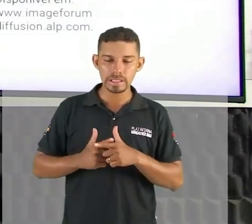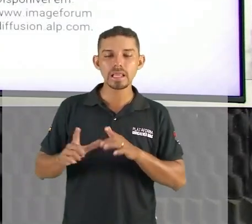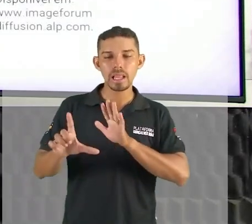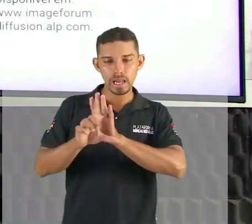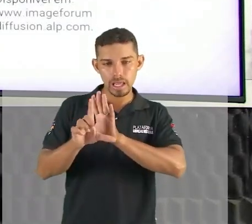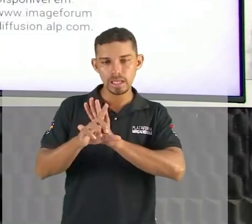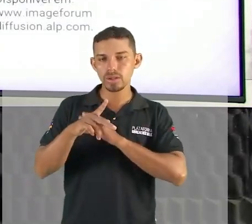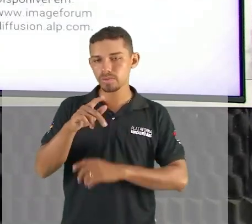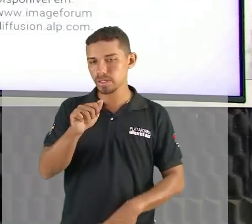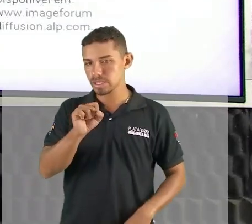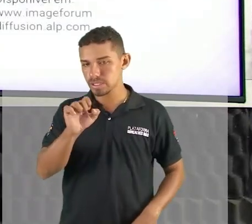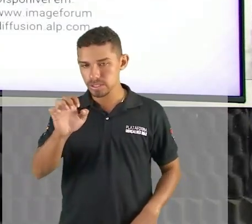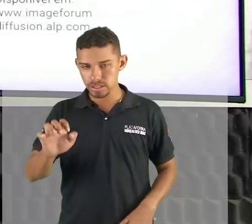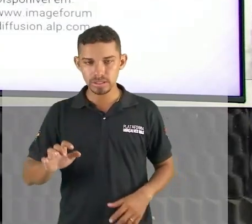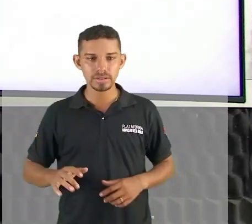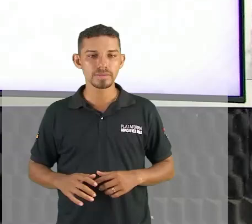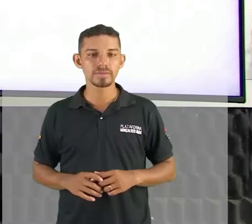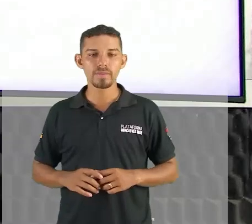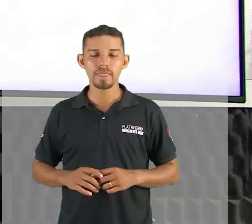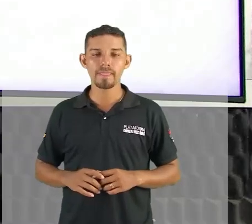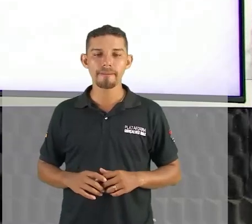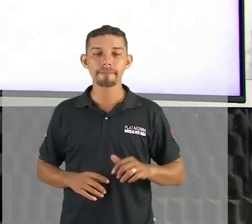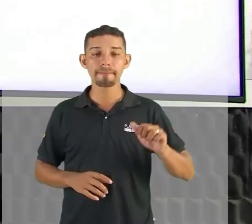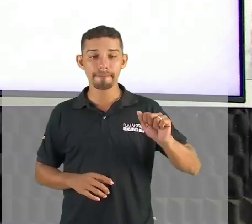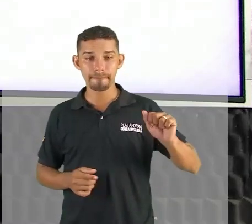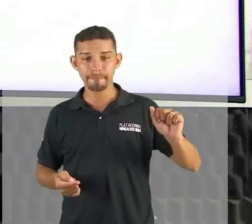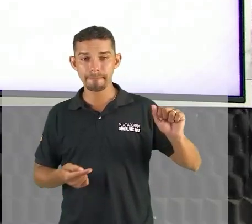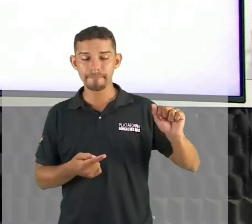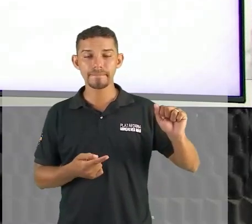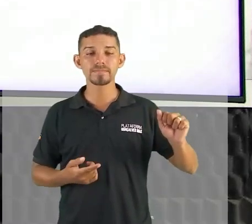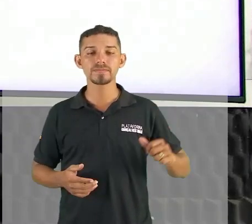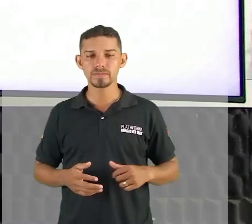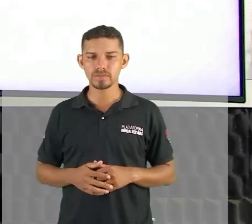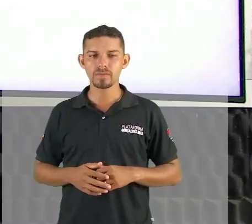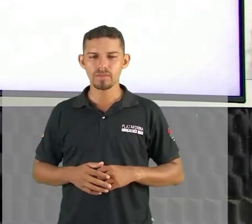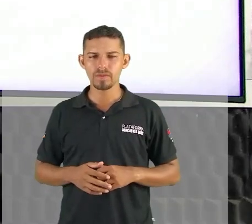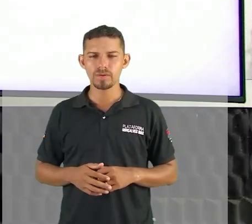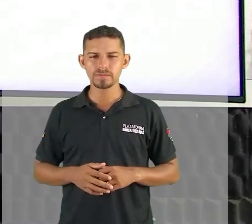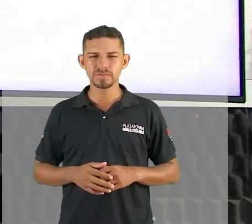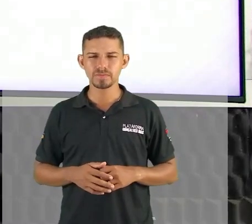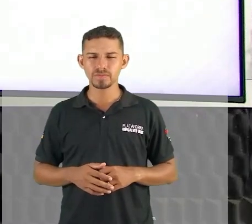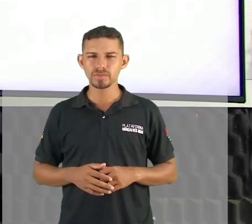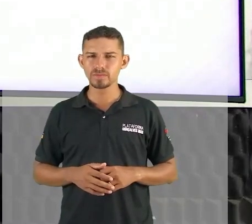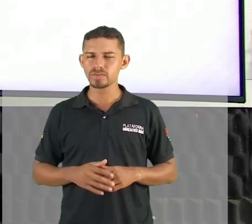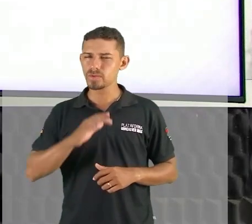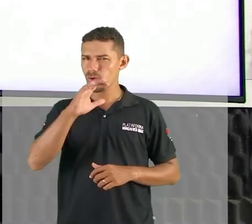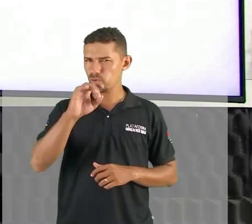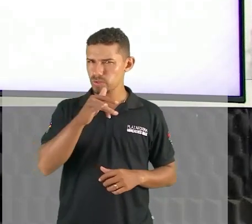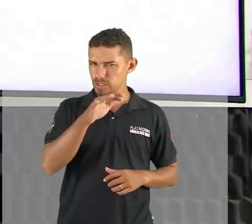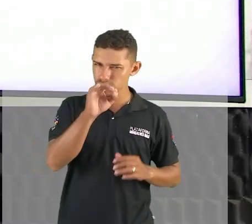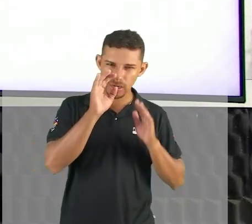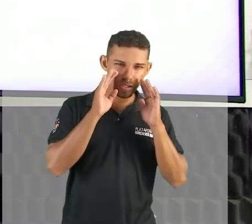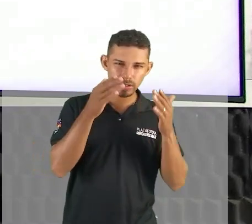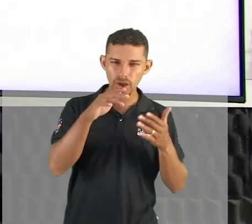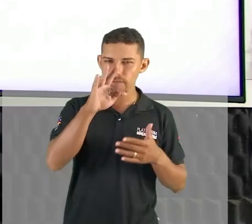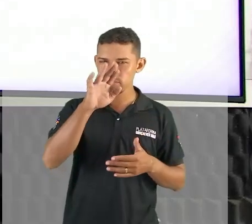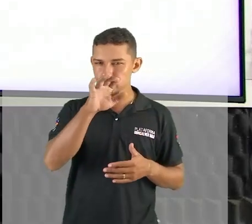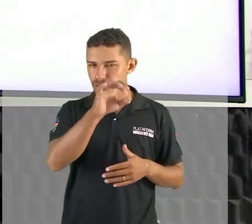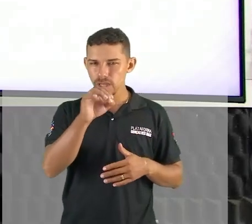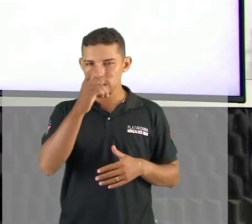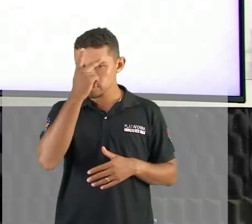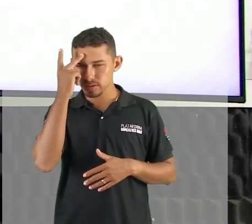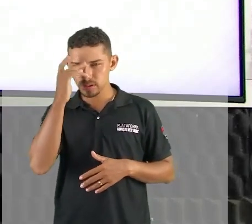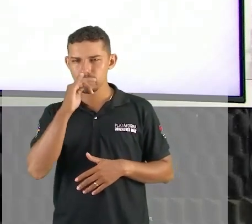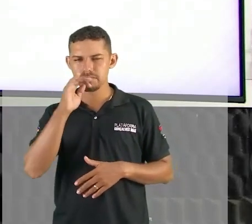lei do passe, né? Vamos lá para as alternativas. A letra A, concentração fundiária, impedindo os negros de tomar